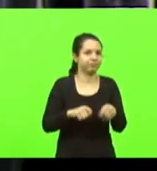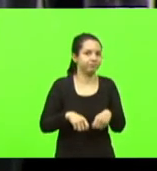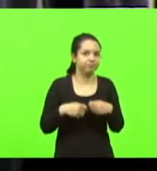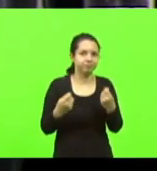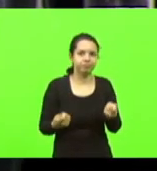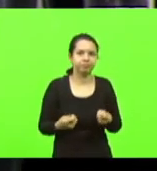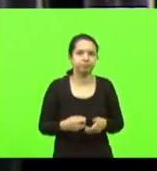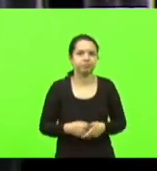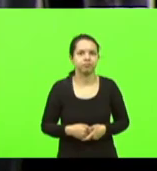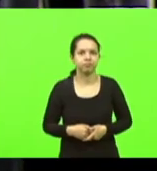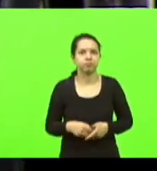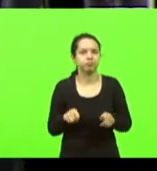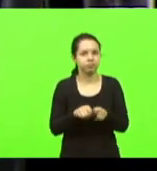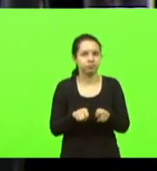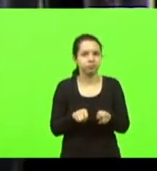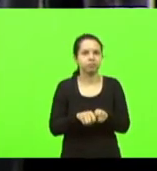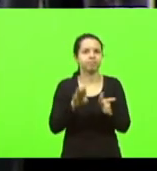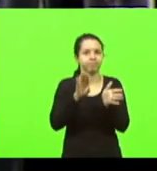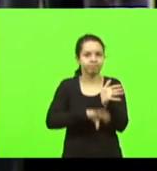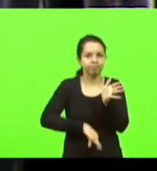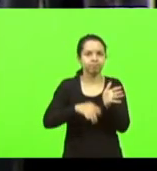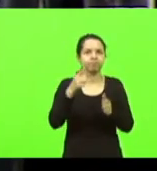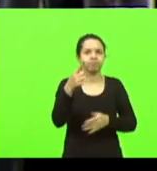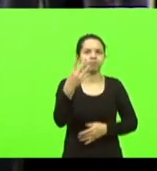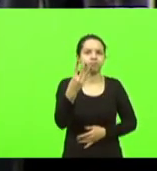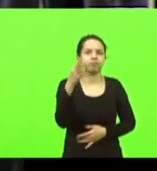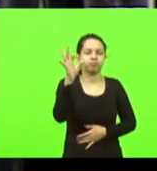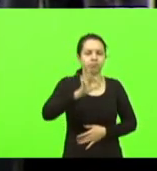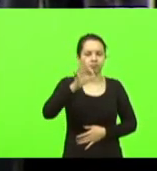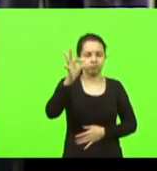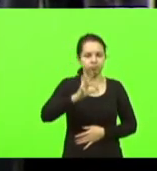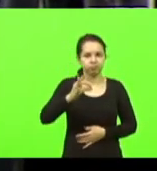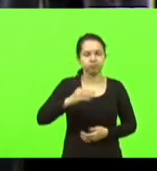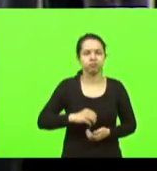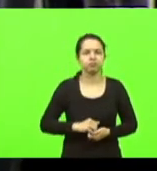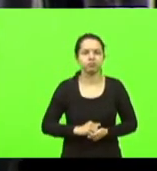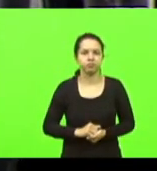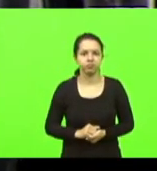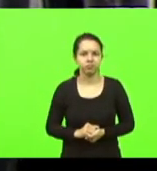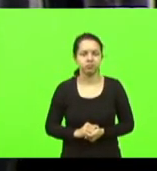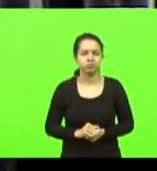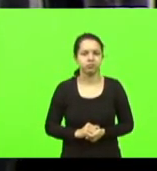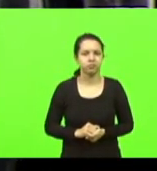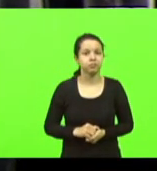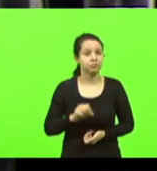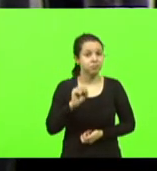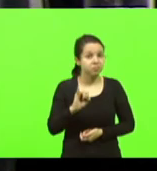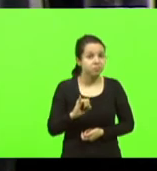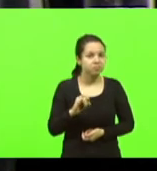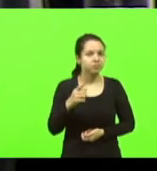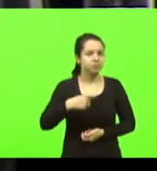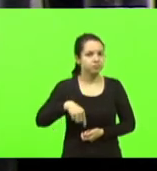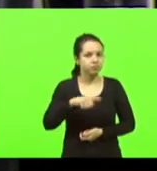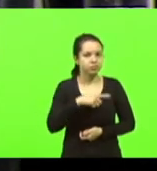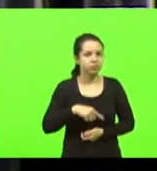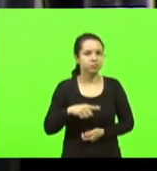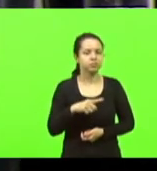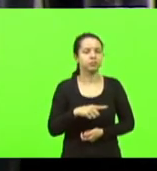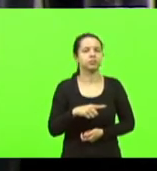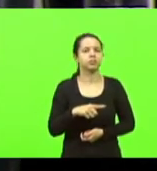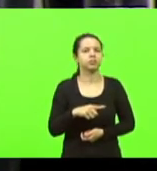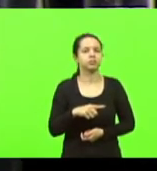ser tributado mais 14 por cento e se não achar levarmos em consideração dessa